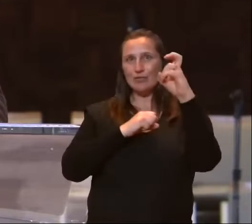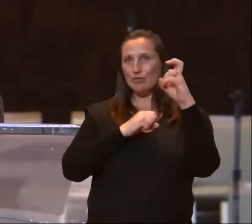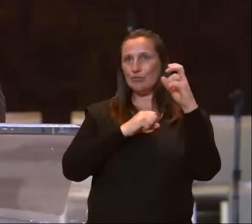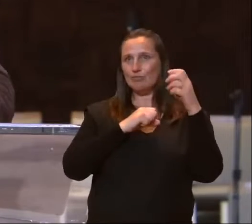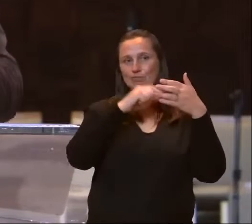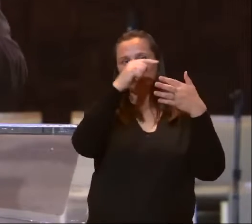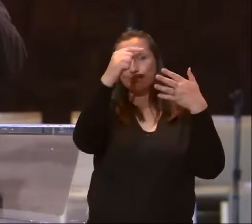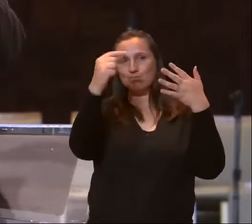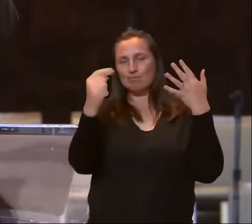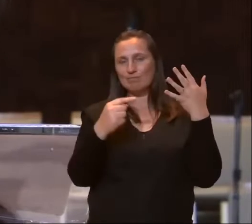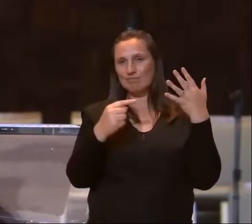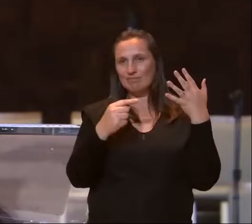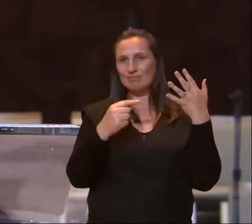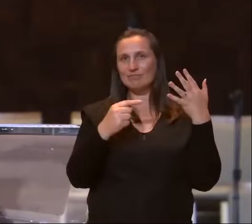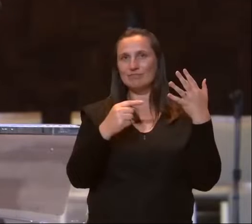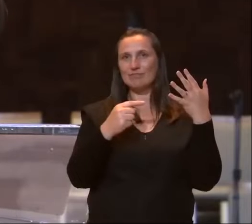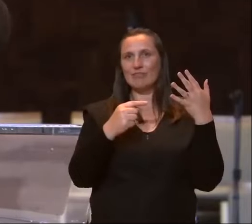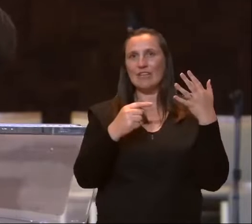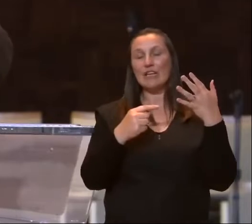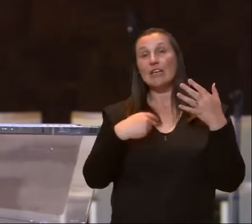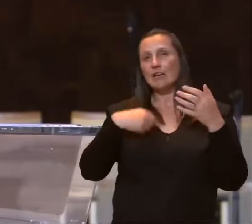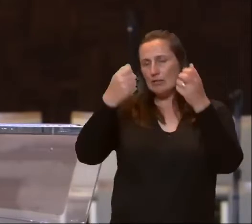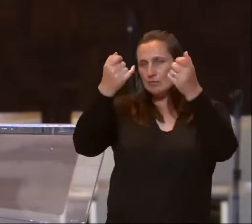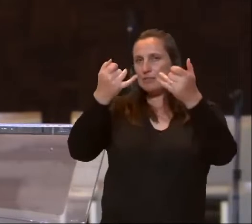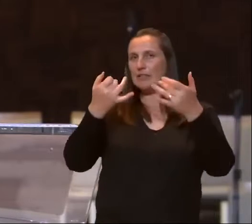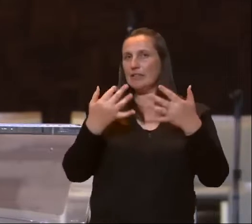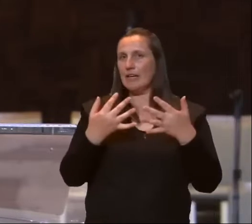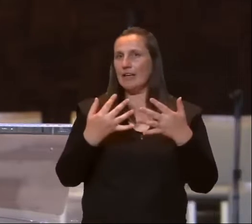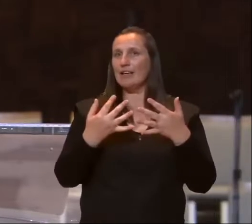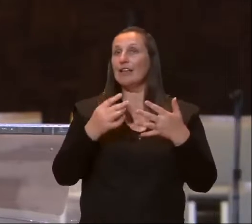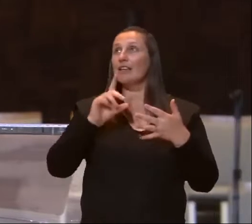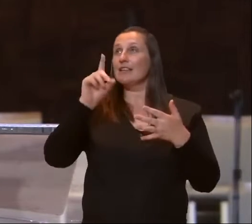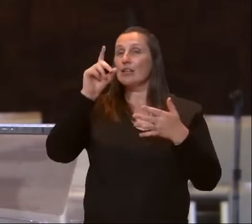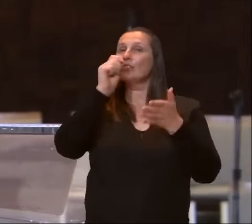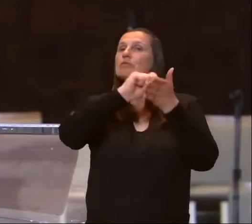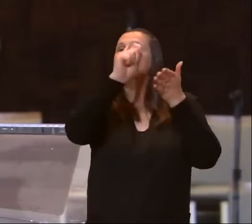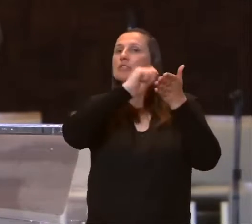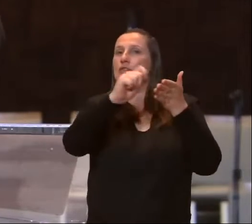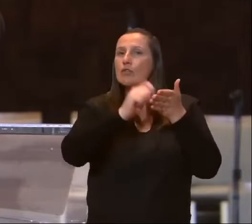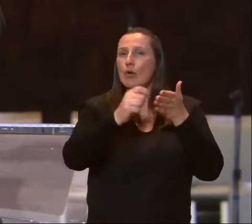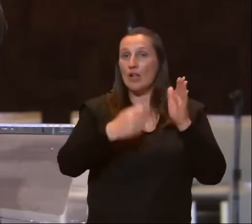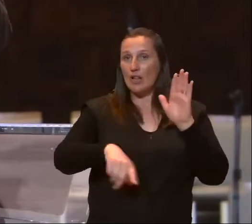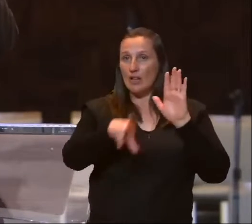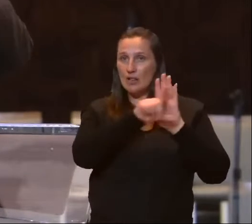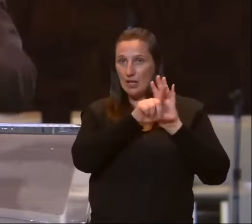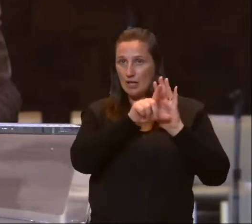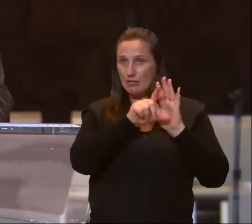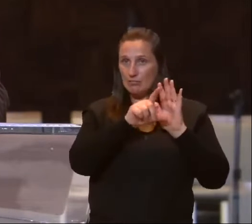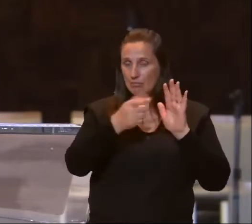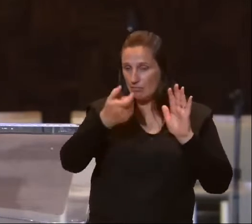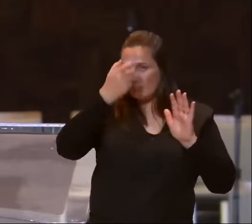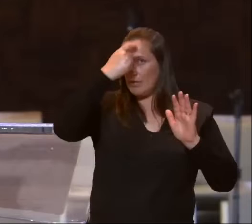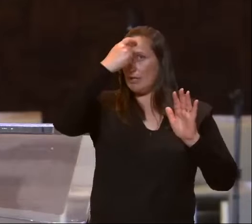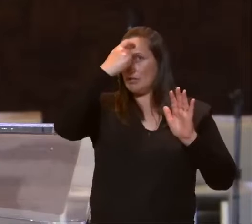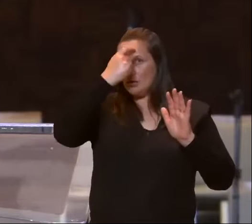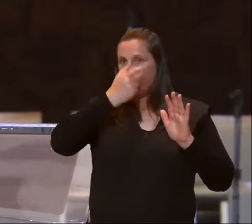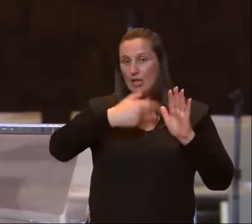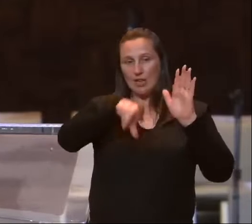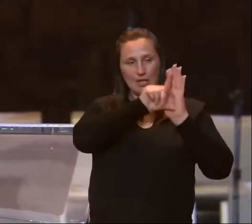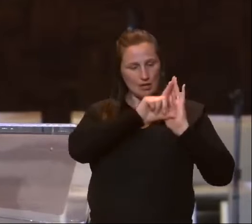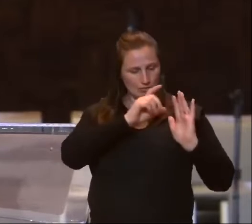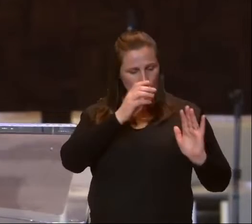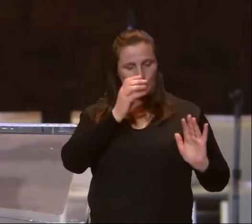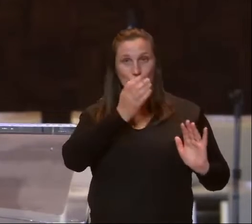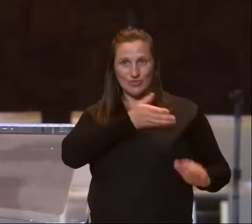eu expliquei que Deus escreveu uma lei para a mente e outra para o coração. A lei, quando você lê a